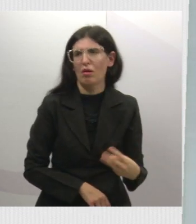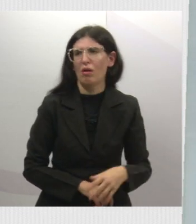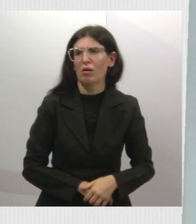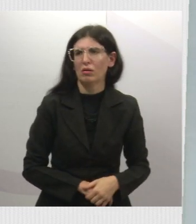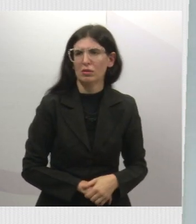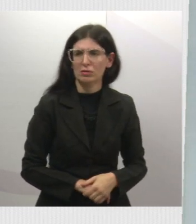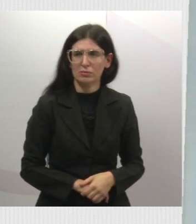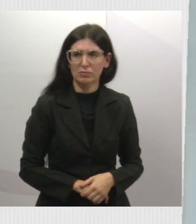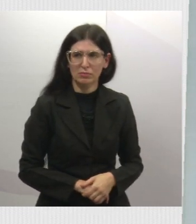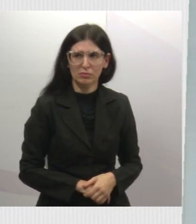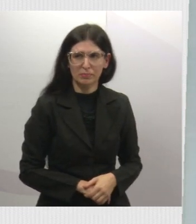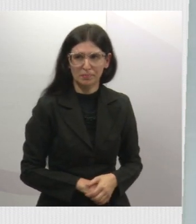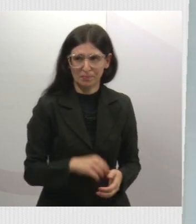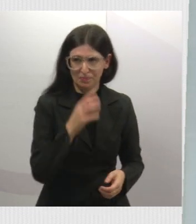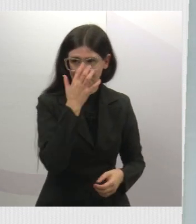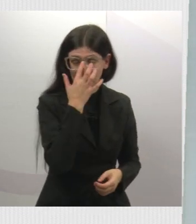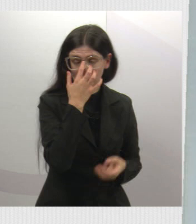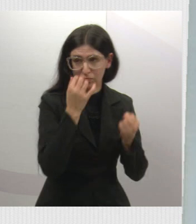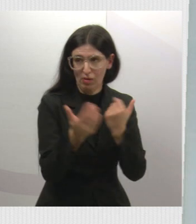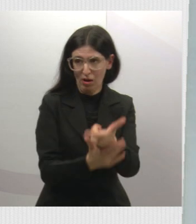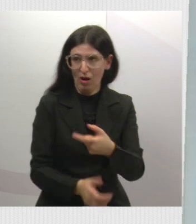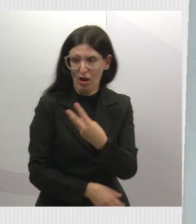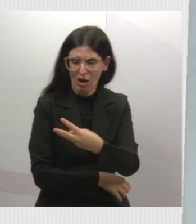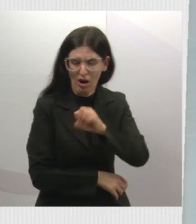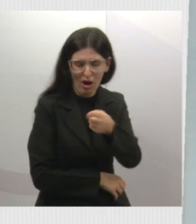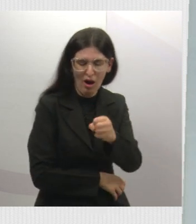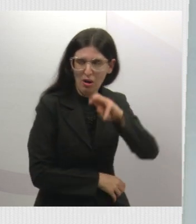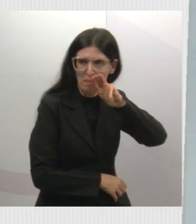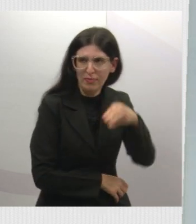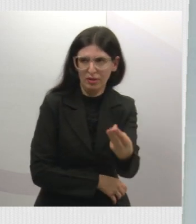39.211.283, pago R$